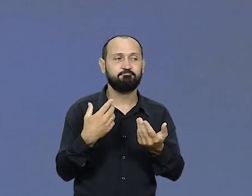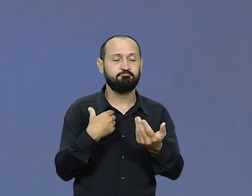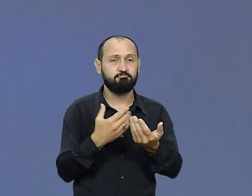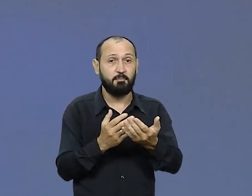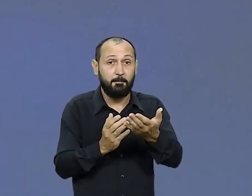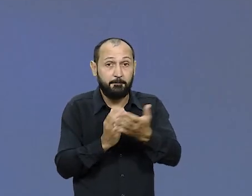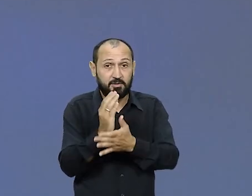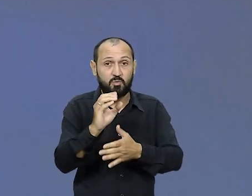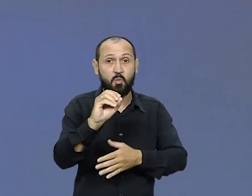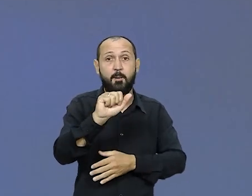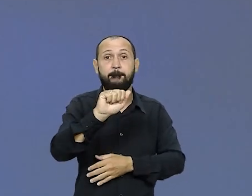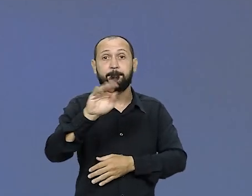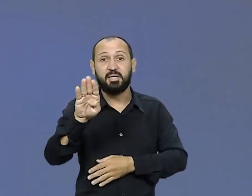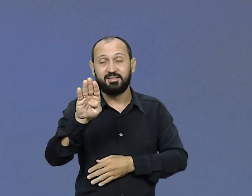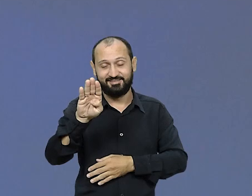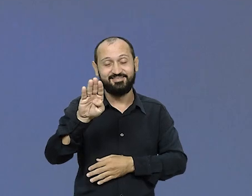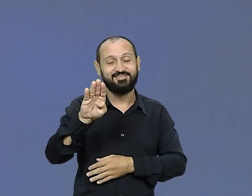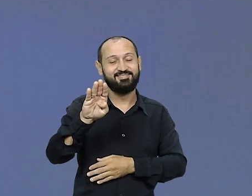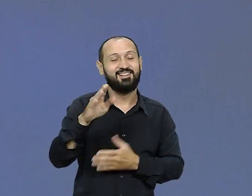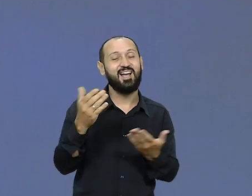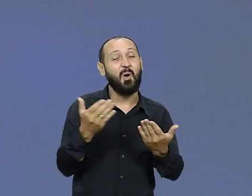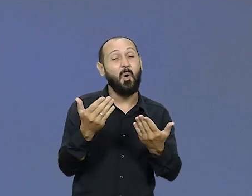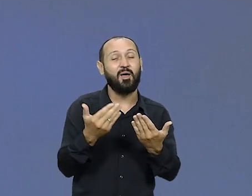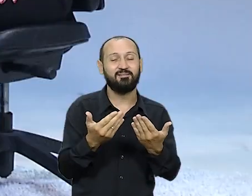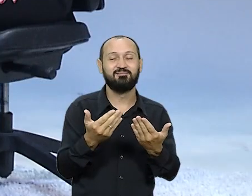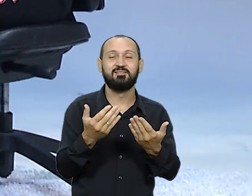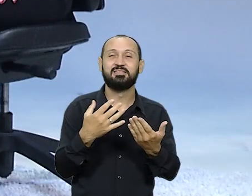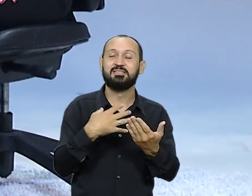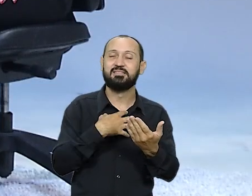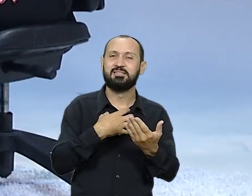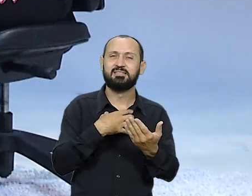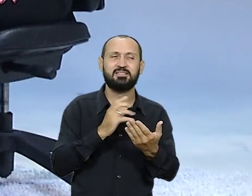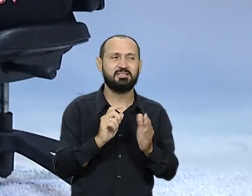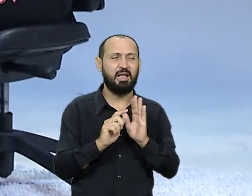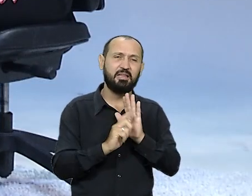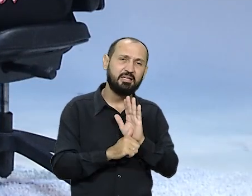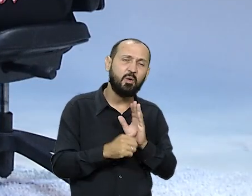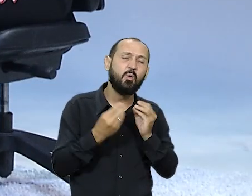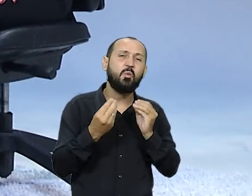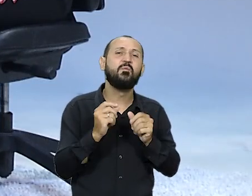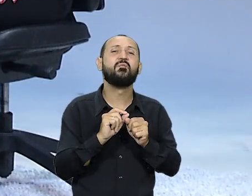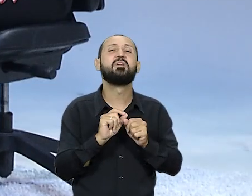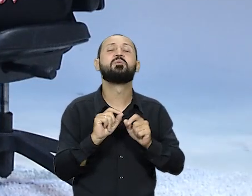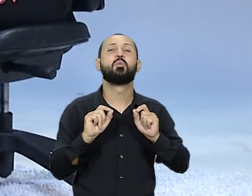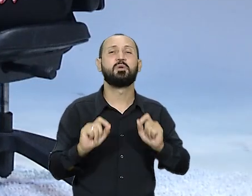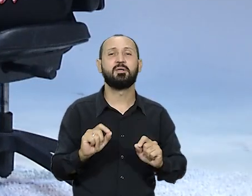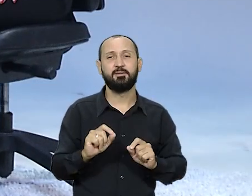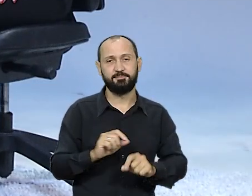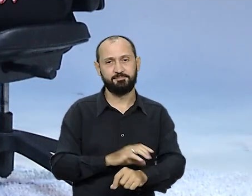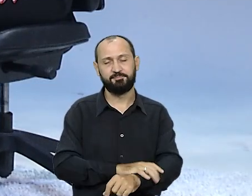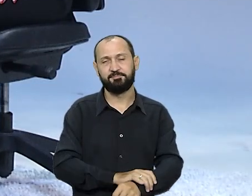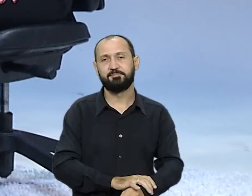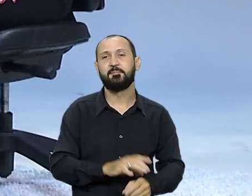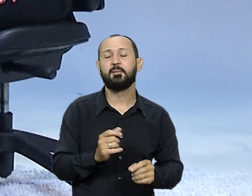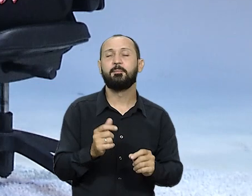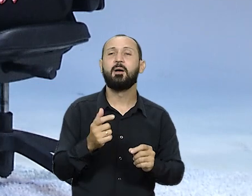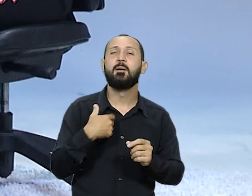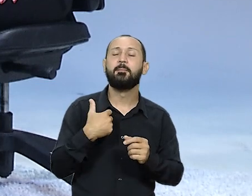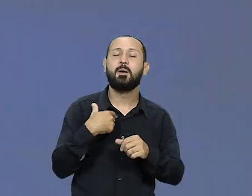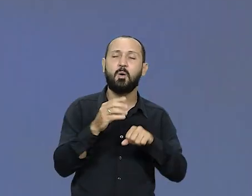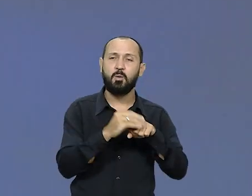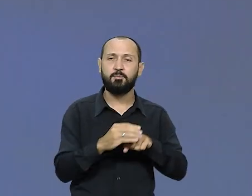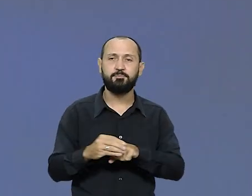está recém-aprovado na OAB, ou ele sente já que está defasado, precisa se atualizar, o que ele pode